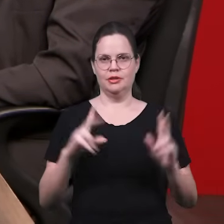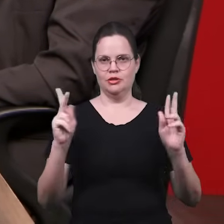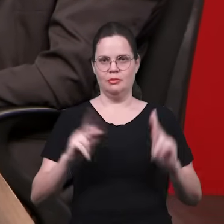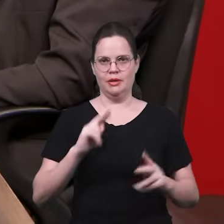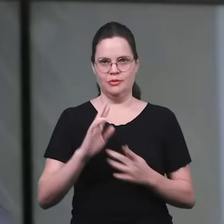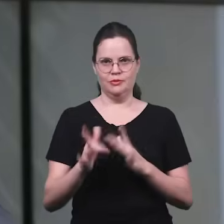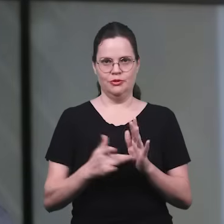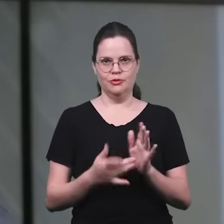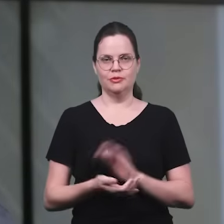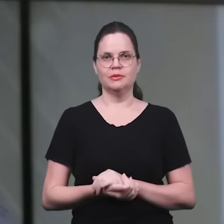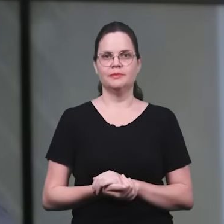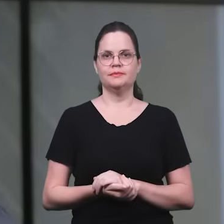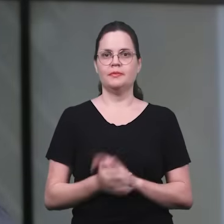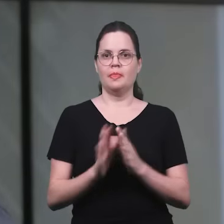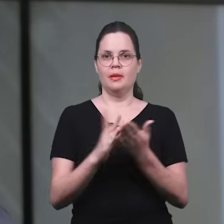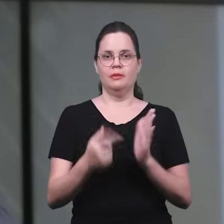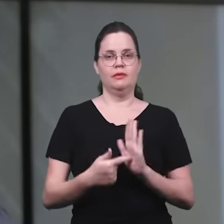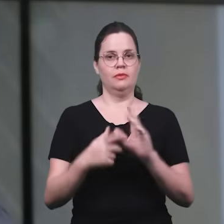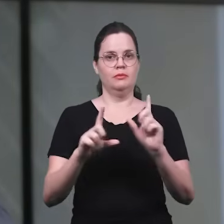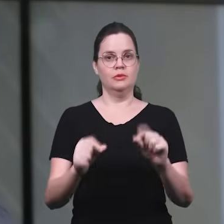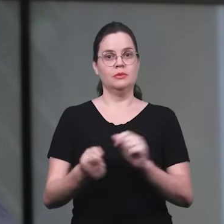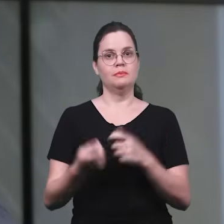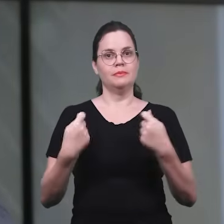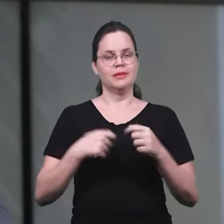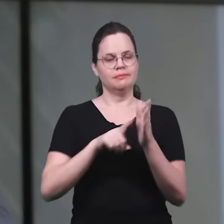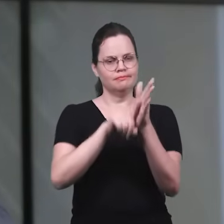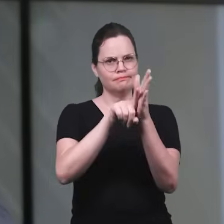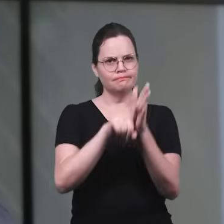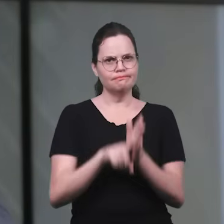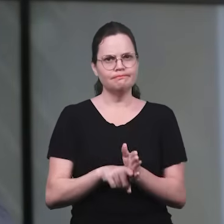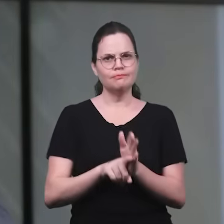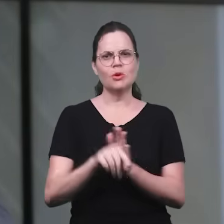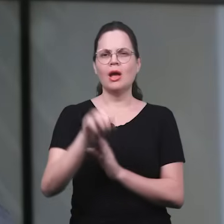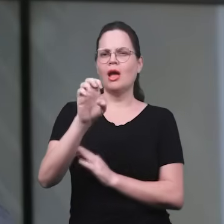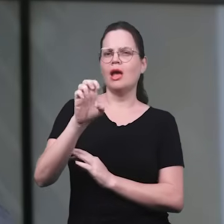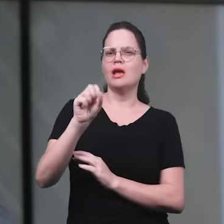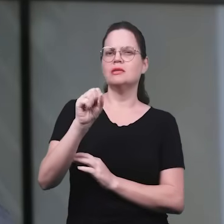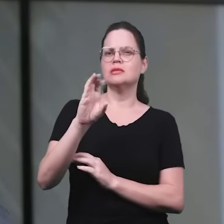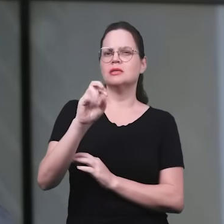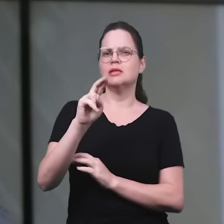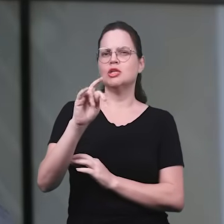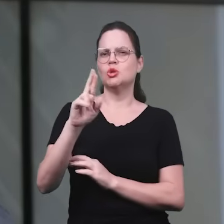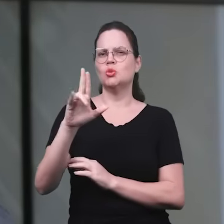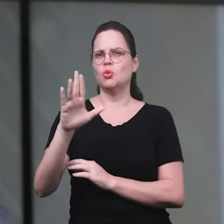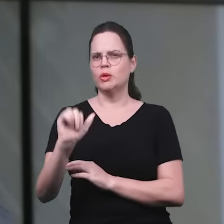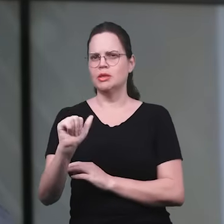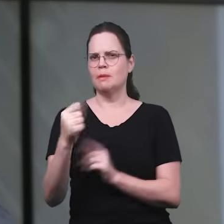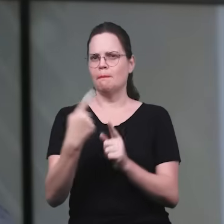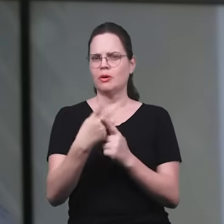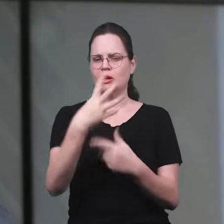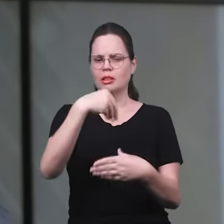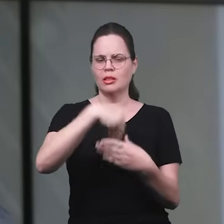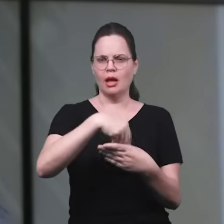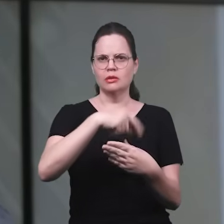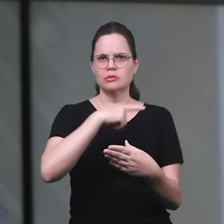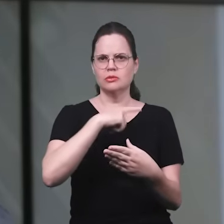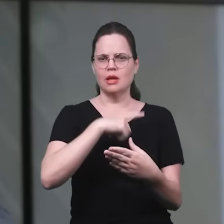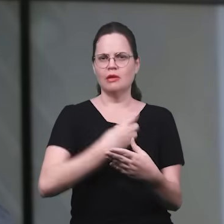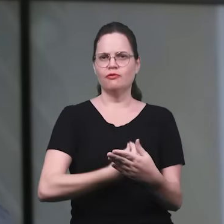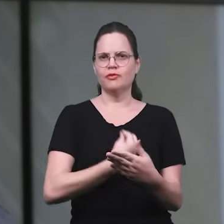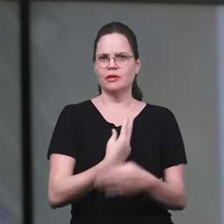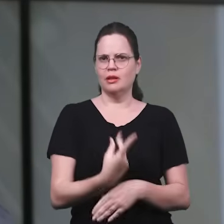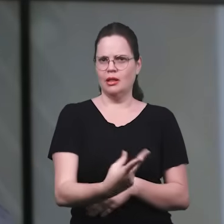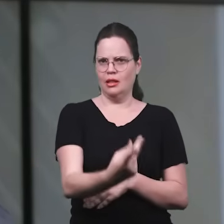a palavra também diz assim: examinai as Escrituras, porque vós cuidais ter nela a vida